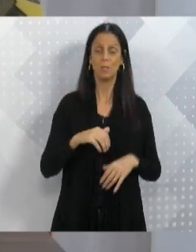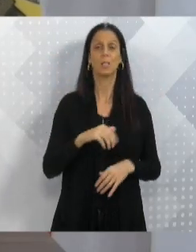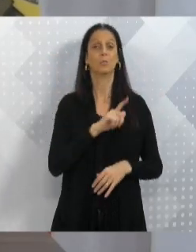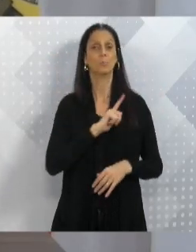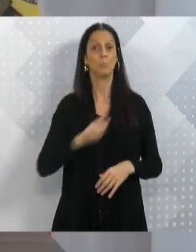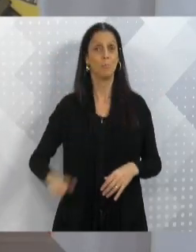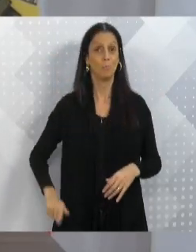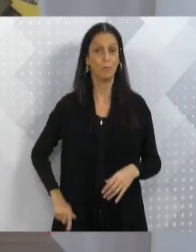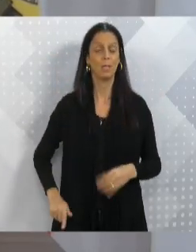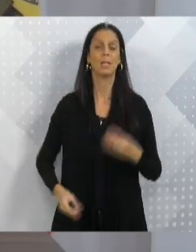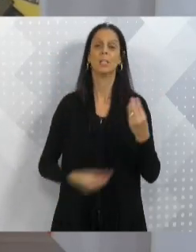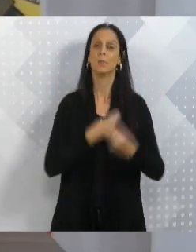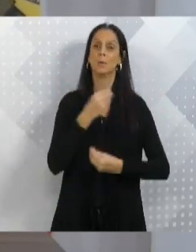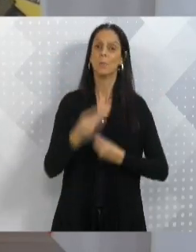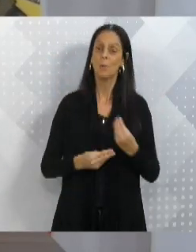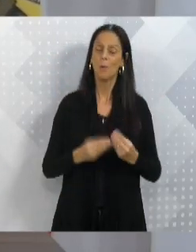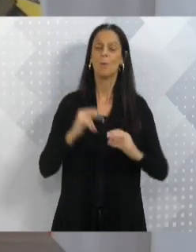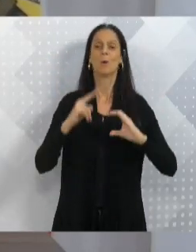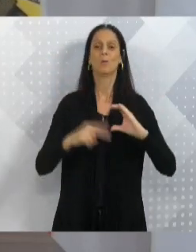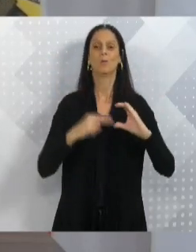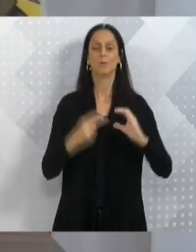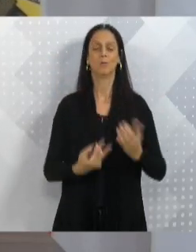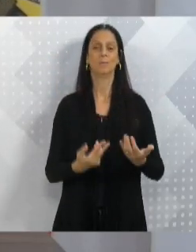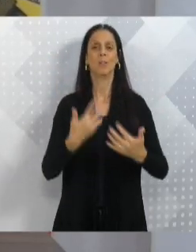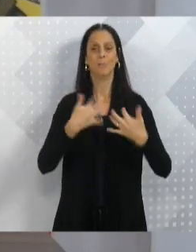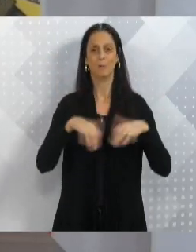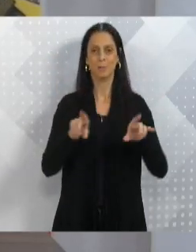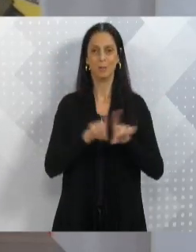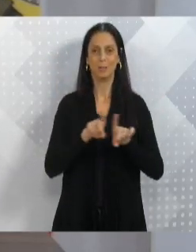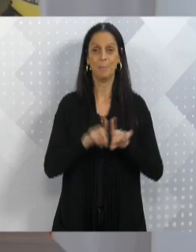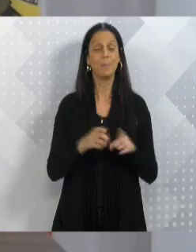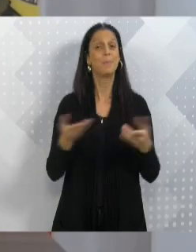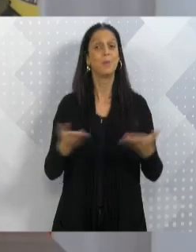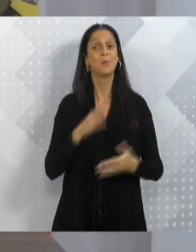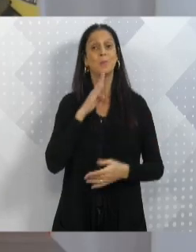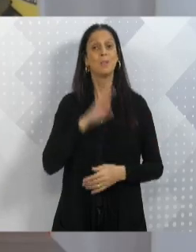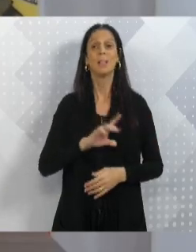funcionamento do Poder Legislativo. Senhor Presidente, na tarde de hoje seria só. Muito obrigado.